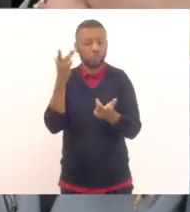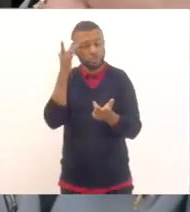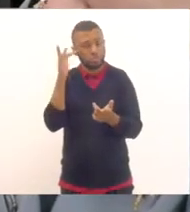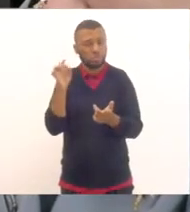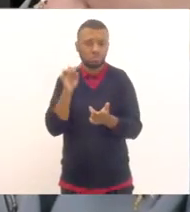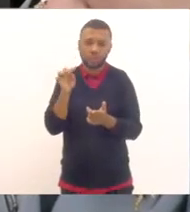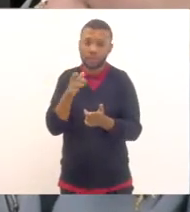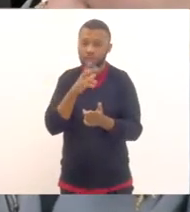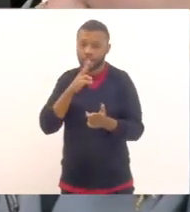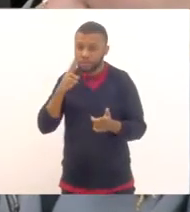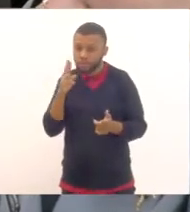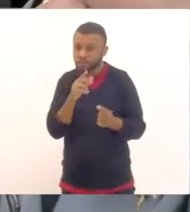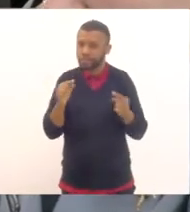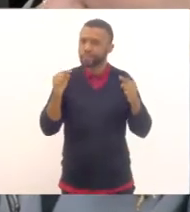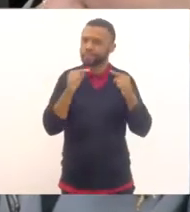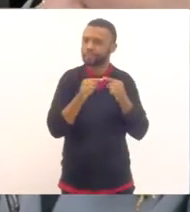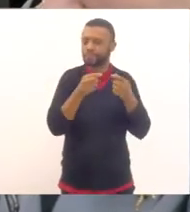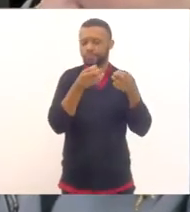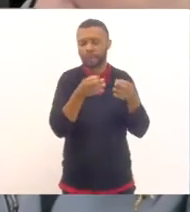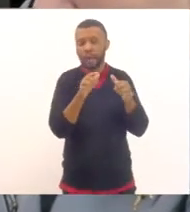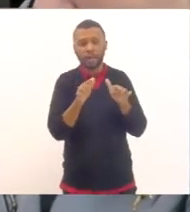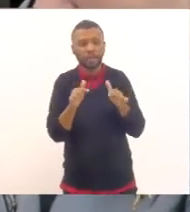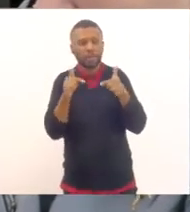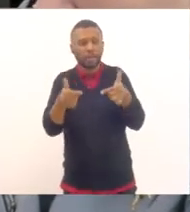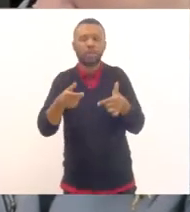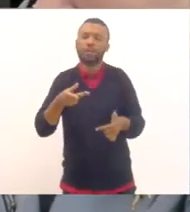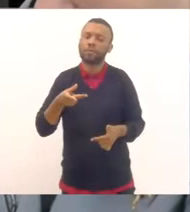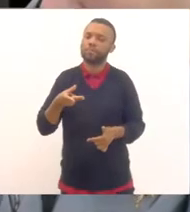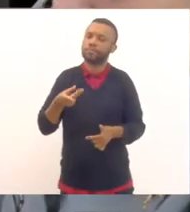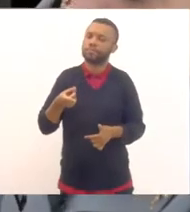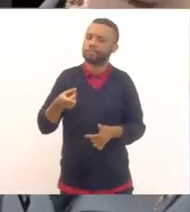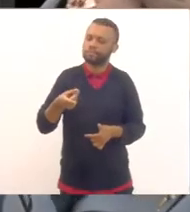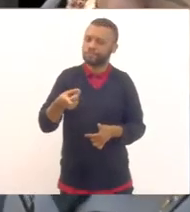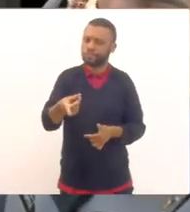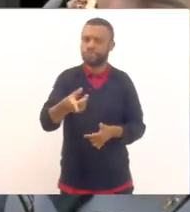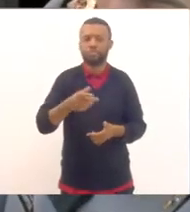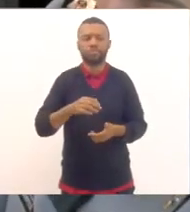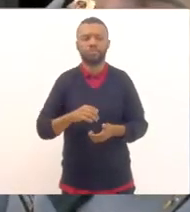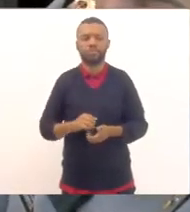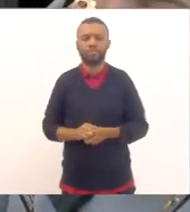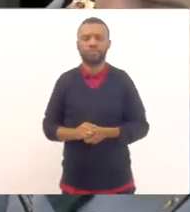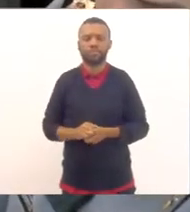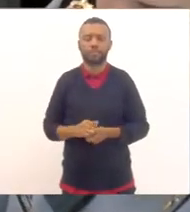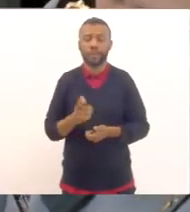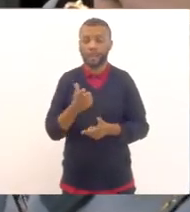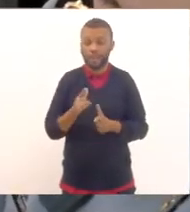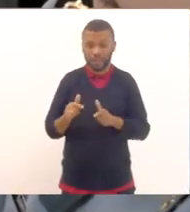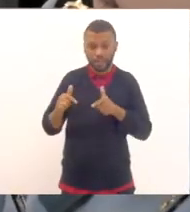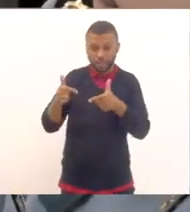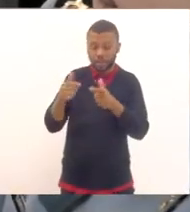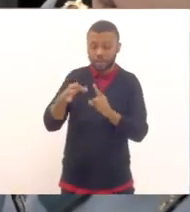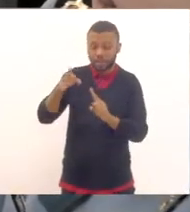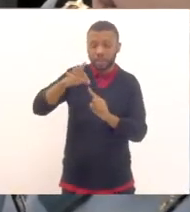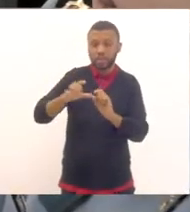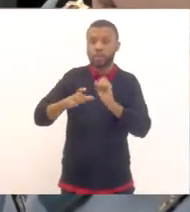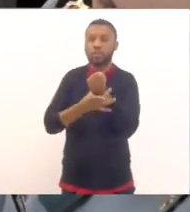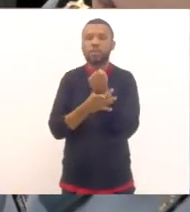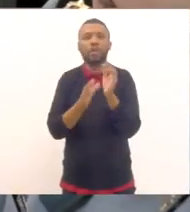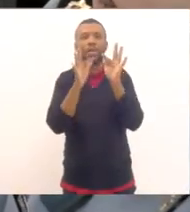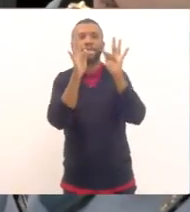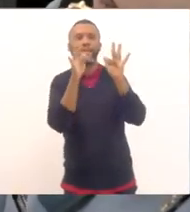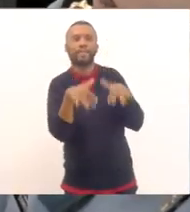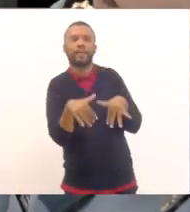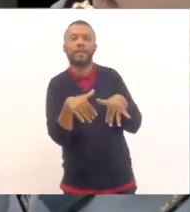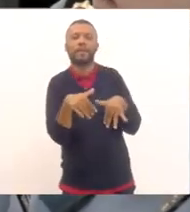responder as ações são constantes e contínuas tá agora não é a a estação segura não acaba